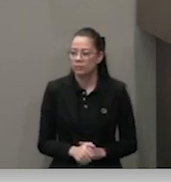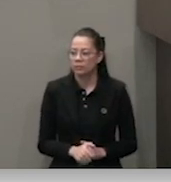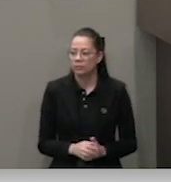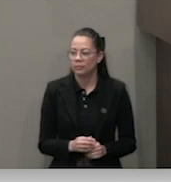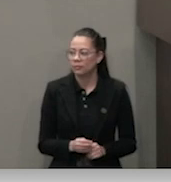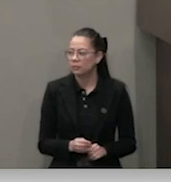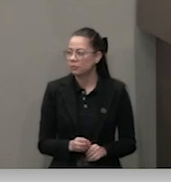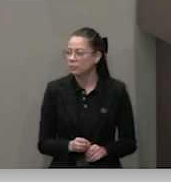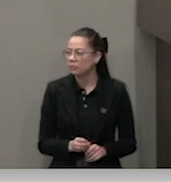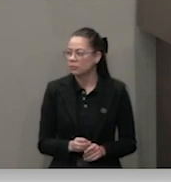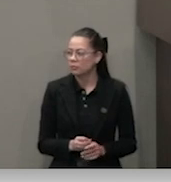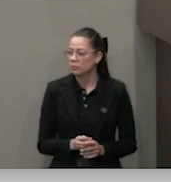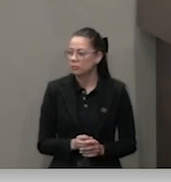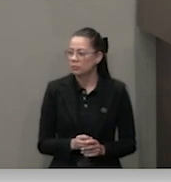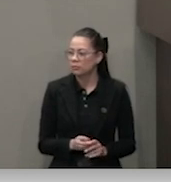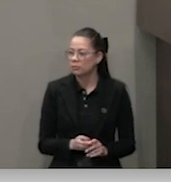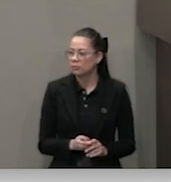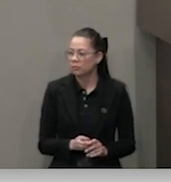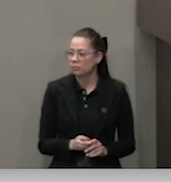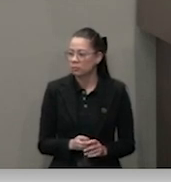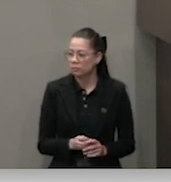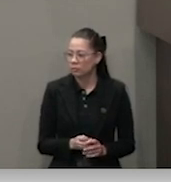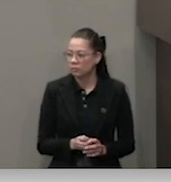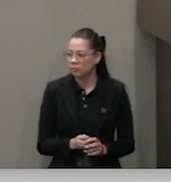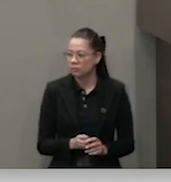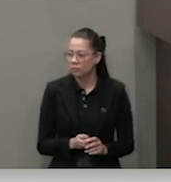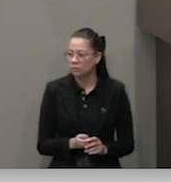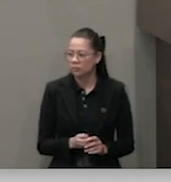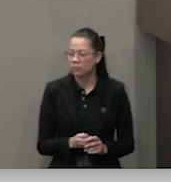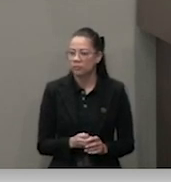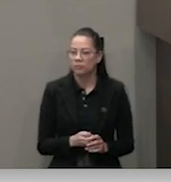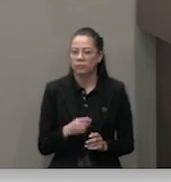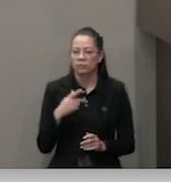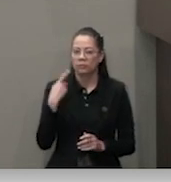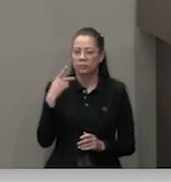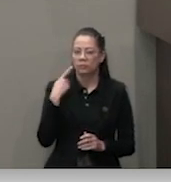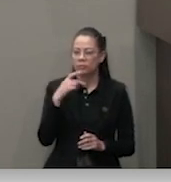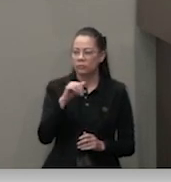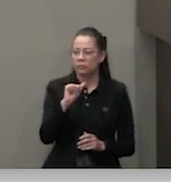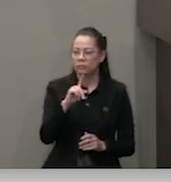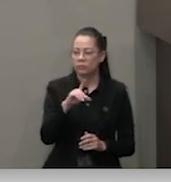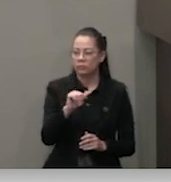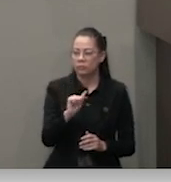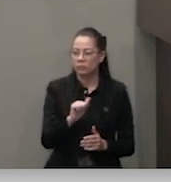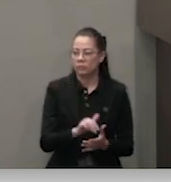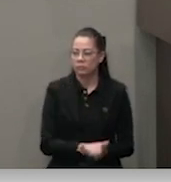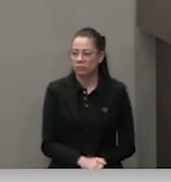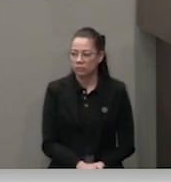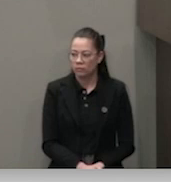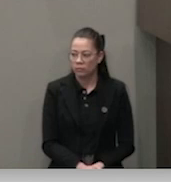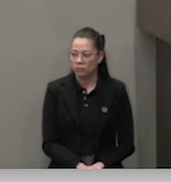checker Vereador Renato checker registra-se que também declina vereadora ada Cristina munareto